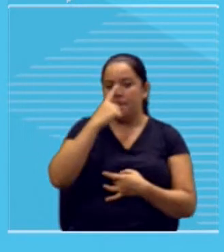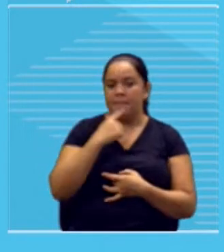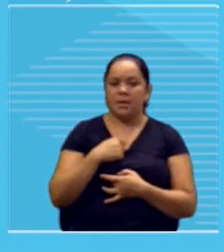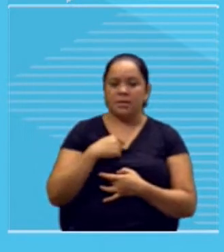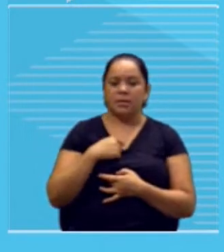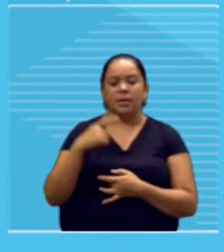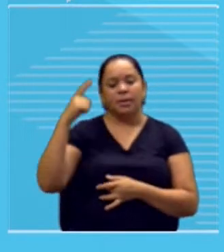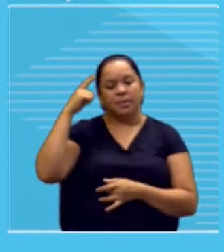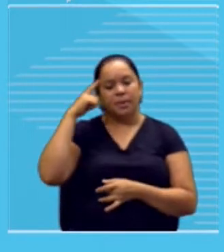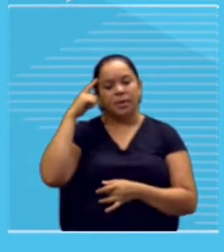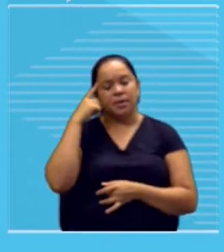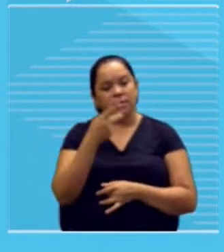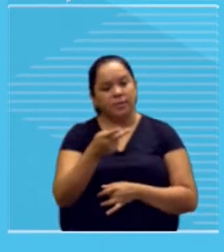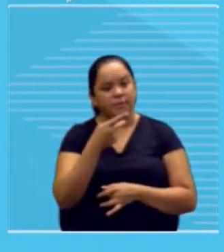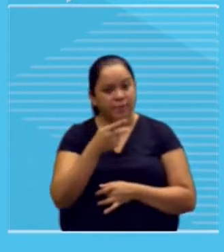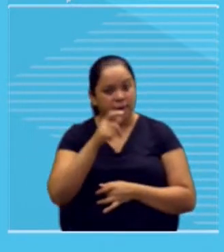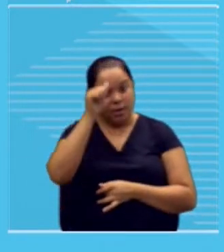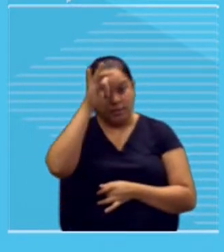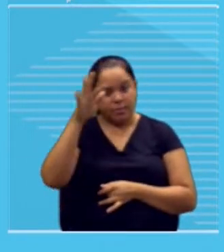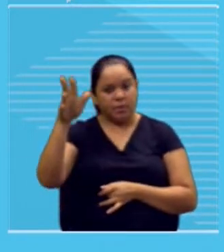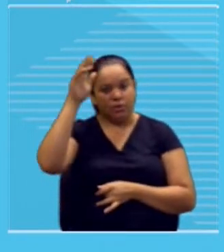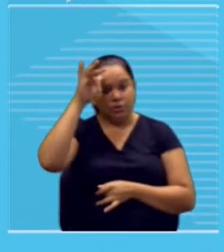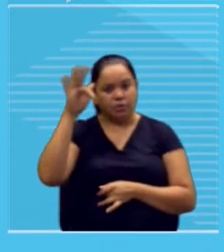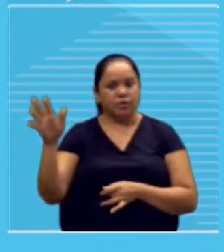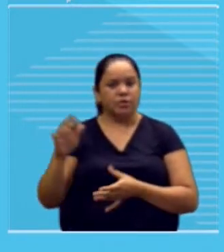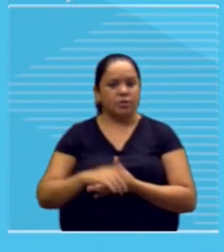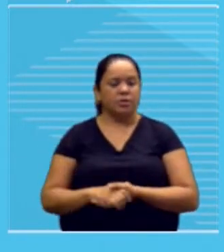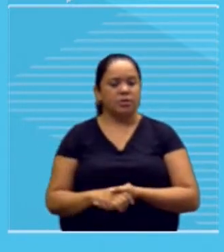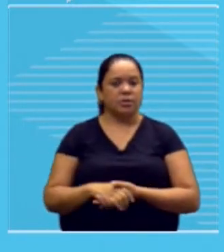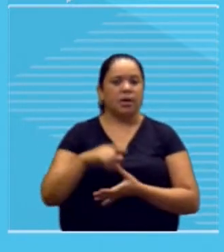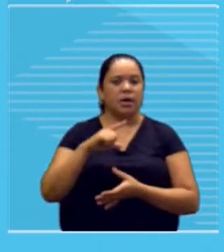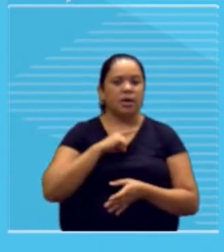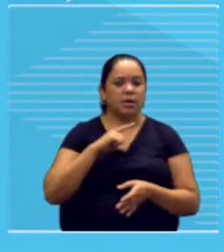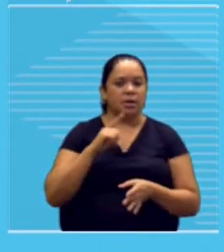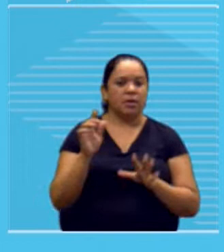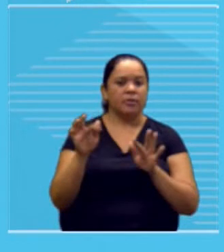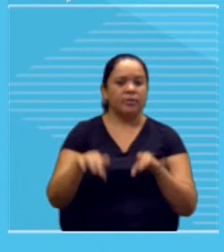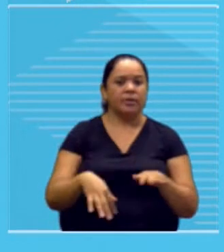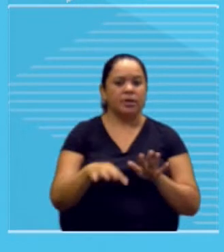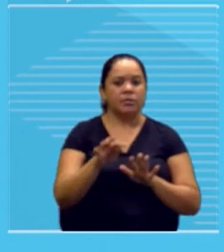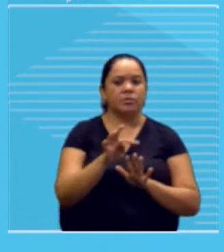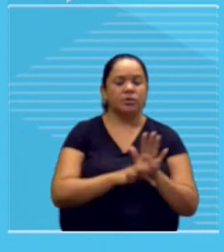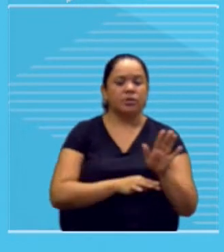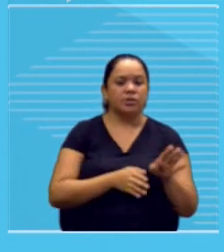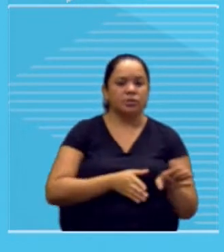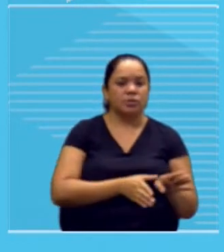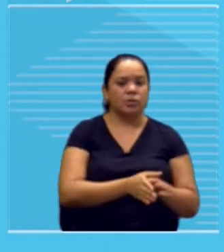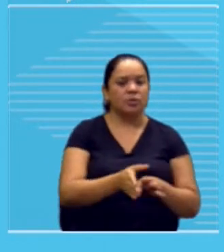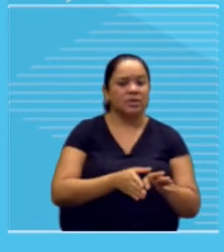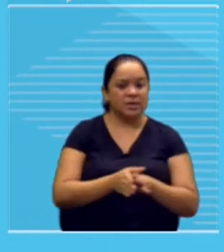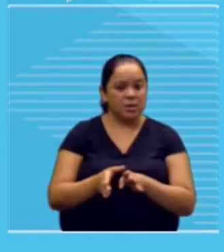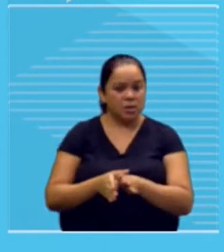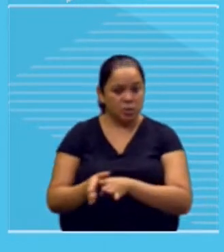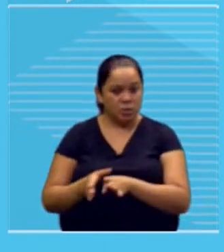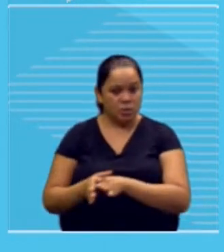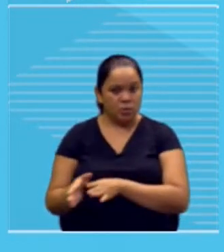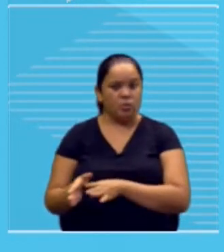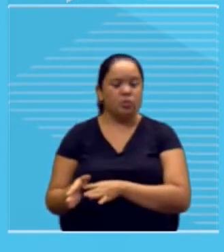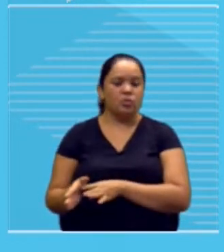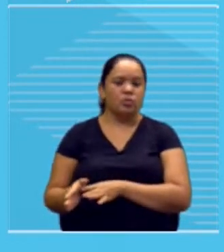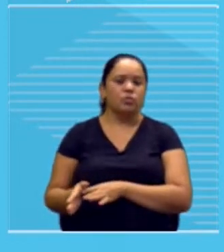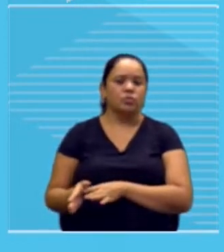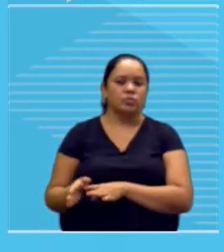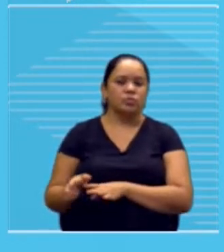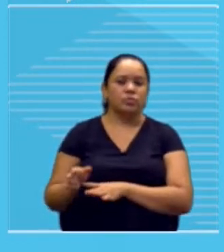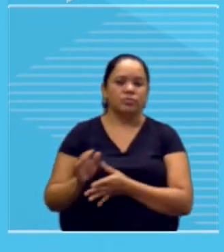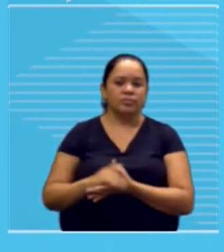falam refletem e no final a gente tem uma lição de moral nós temos a moral da história né pessoal nada a ver